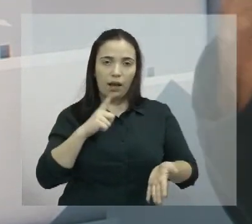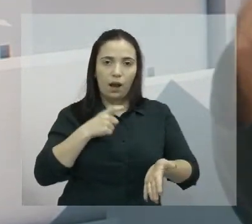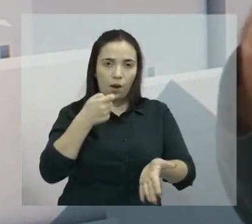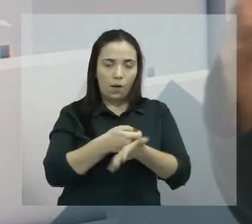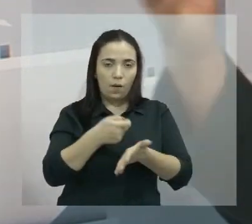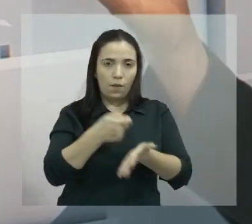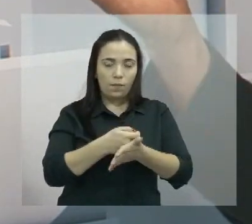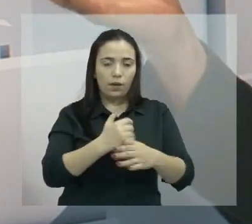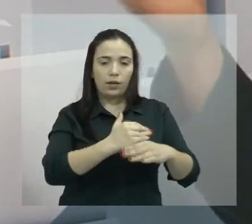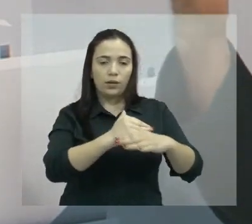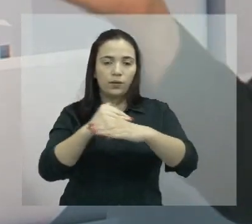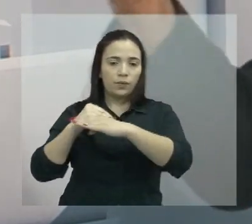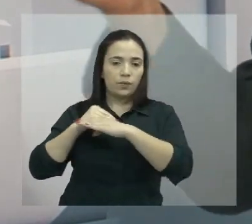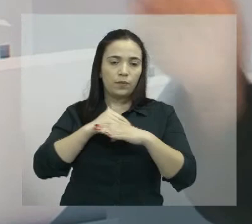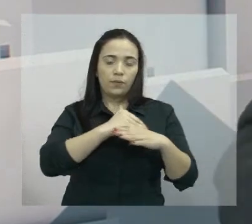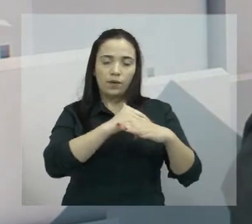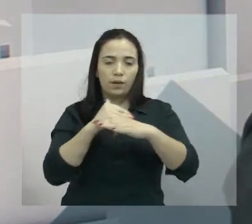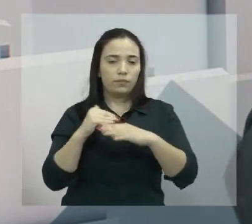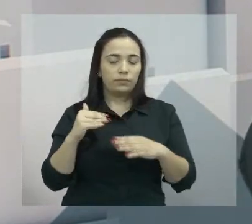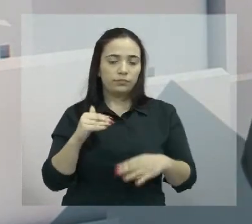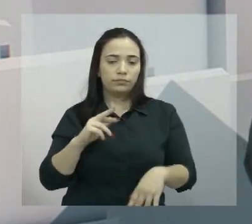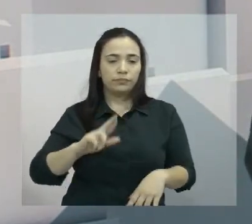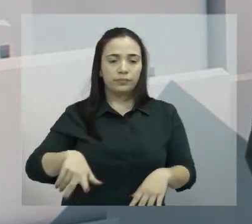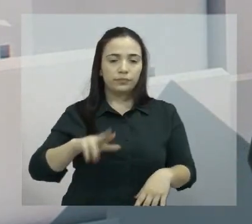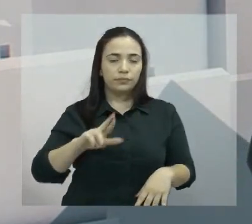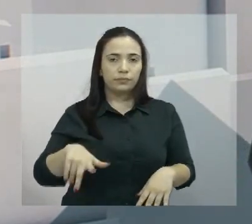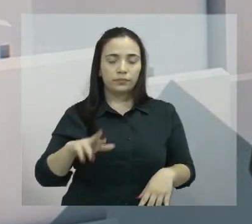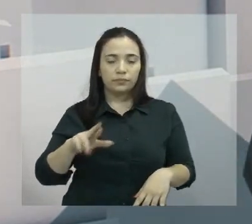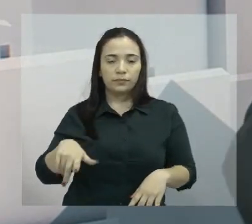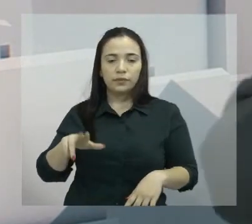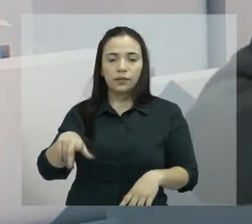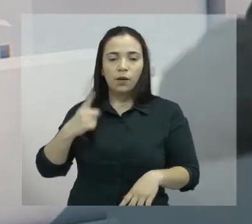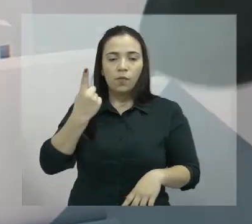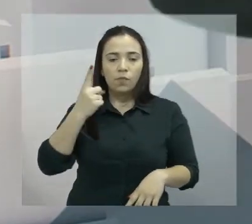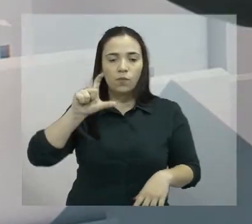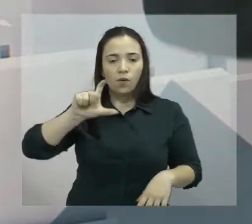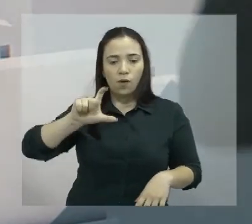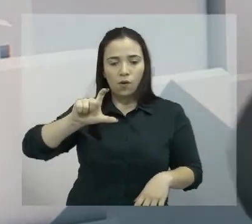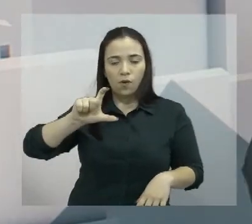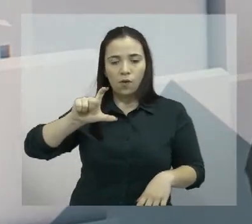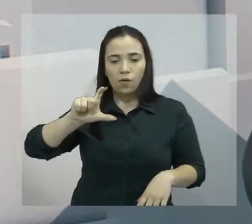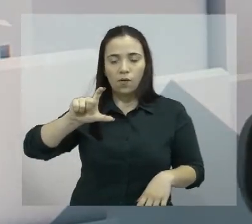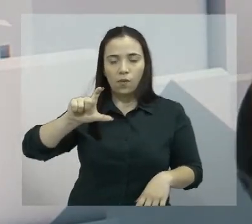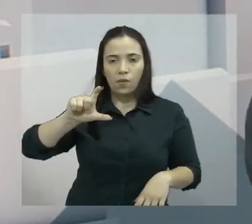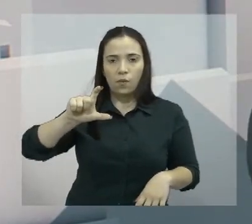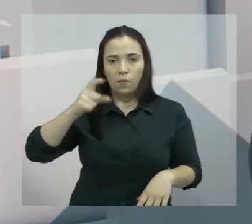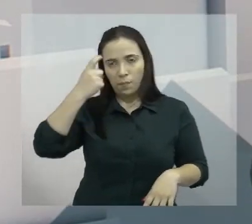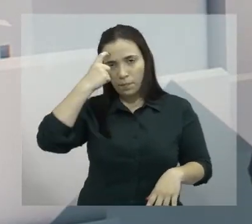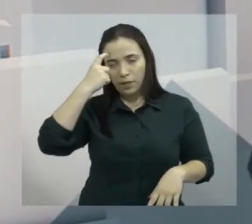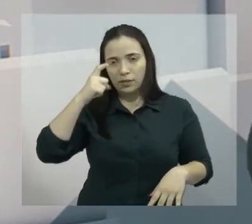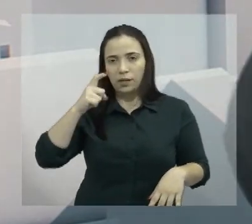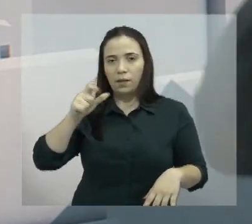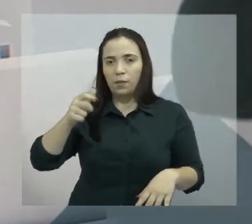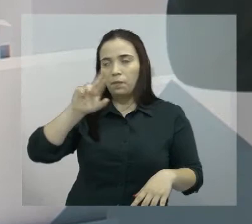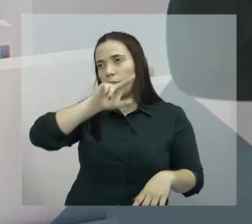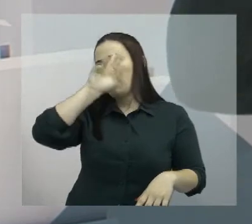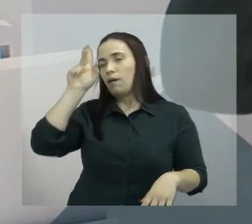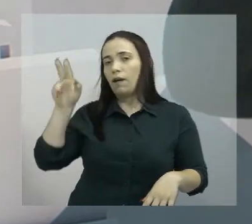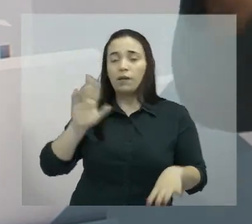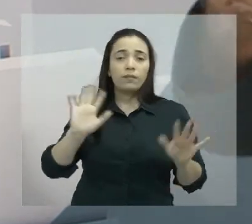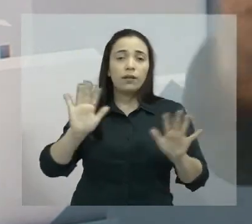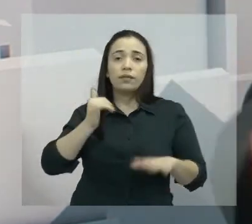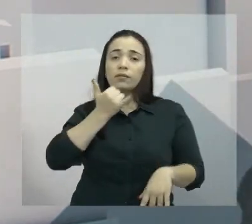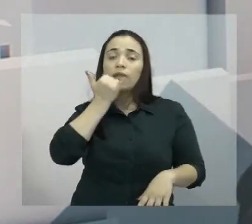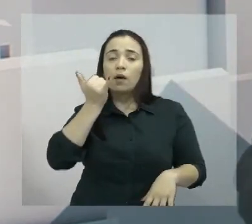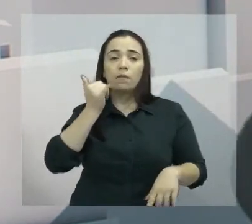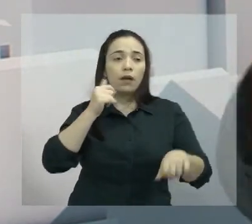você não uma pode coisa absoluta. Absoluta, exatamente, que um copo seja suficiente para dar um índice maior ou